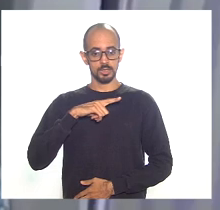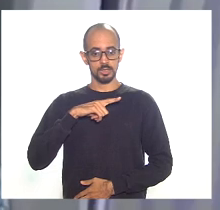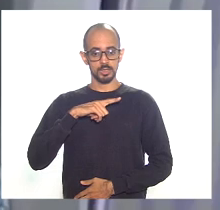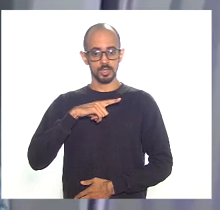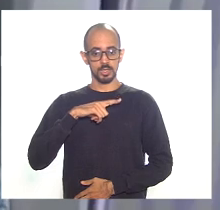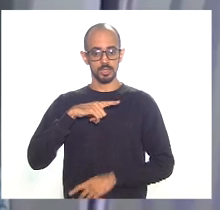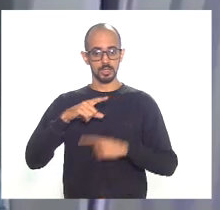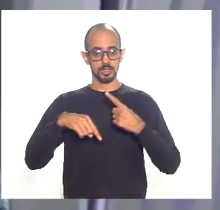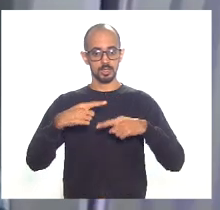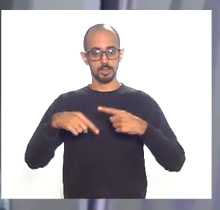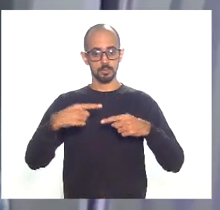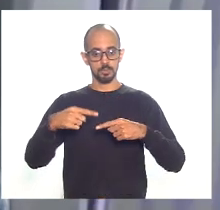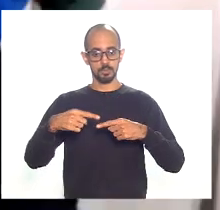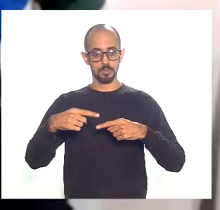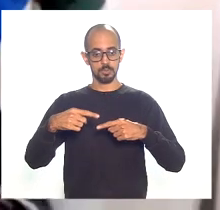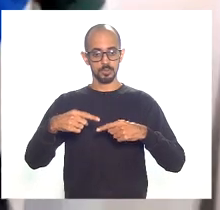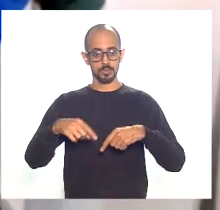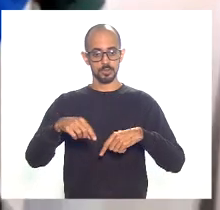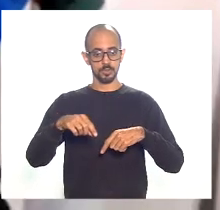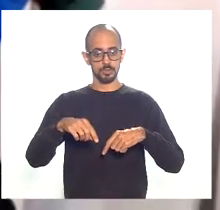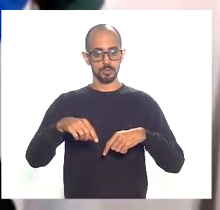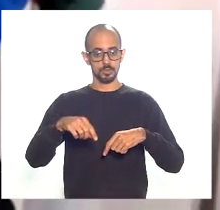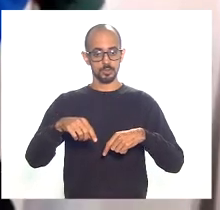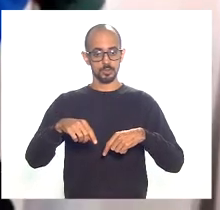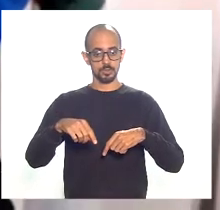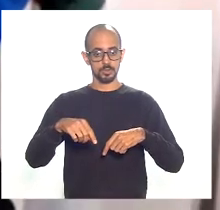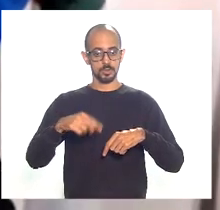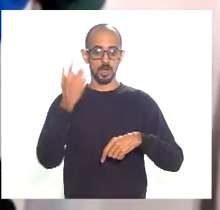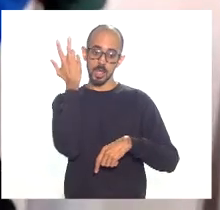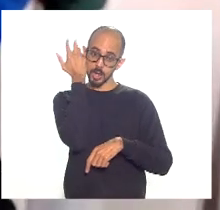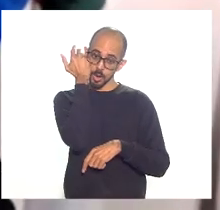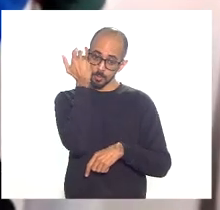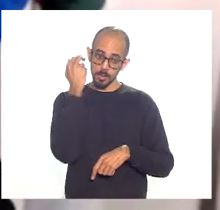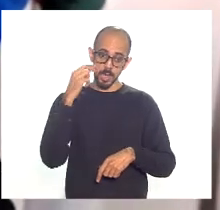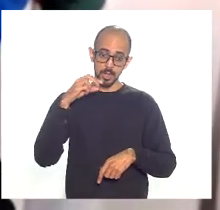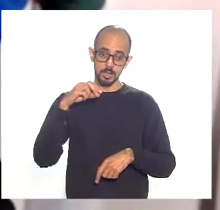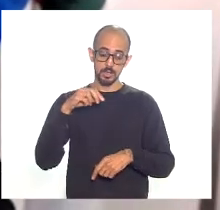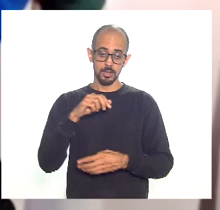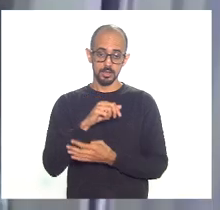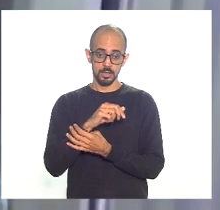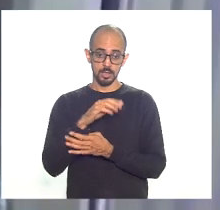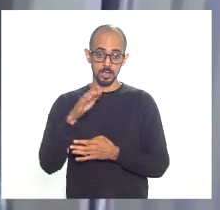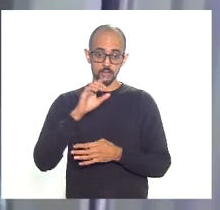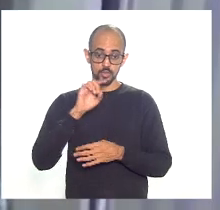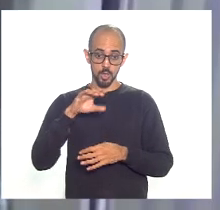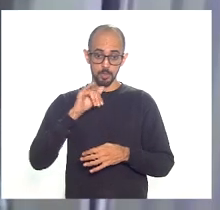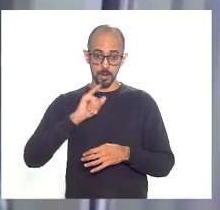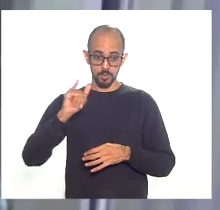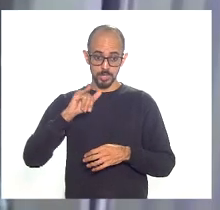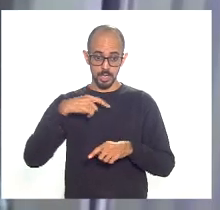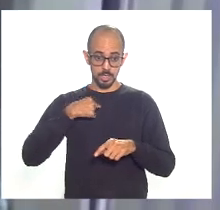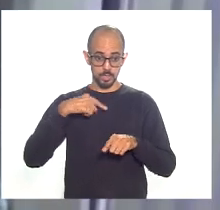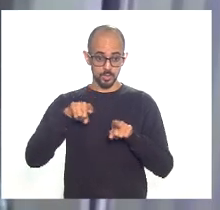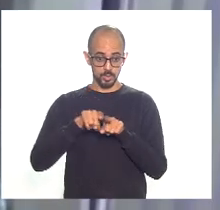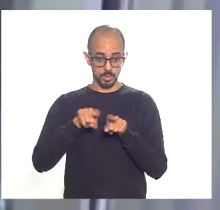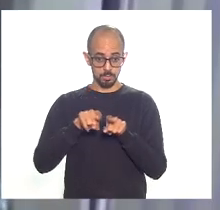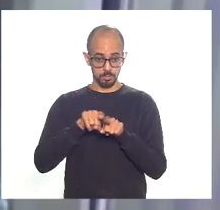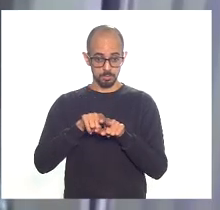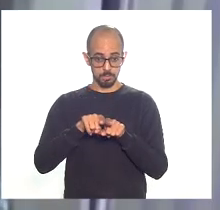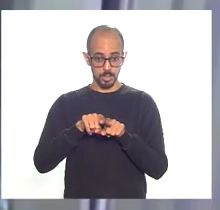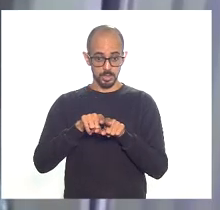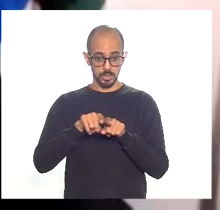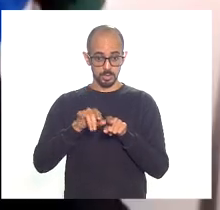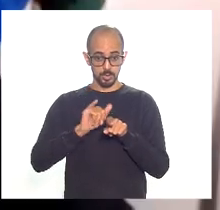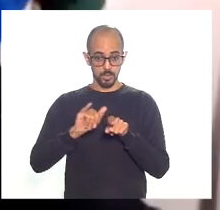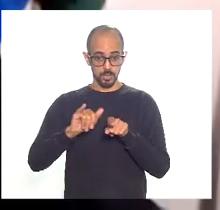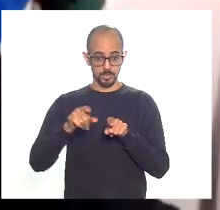Posteriormente, deputado Anderson Moraes e Eliomar Coelho. Deputado Jair Bittencourt, com licença. Pois não? É só para dizer que eu já estou inscrito no expediente final, depois o senhor diz qual é a